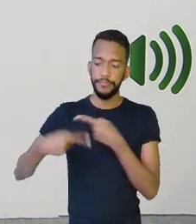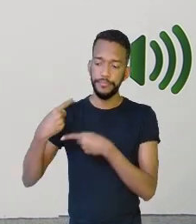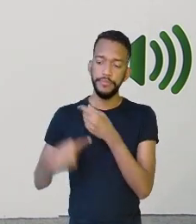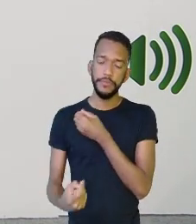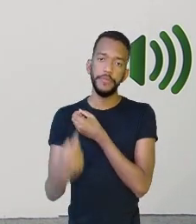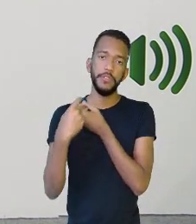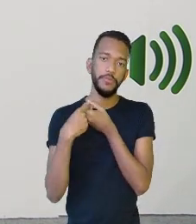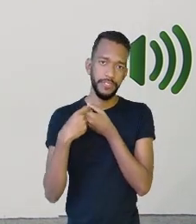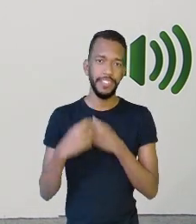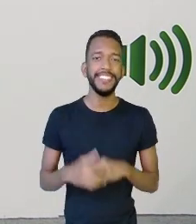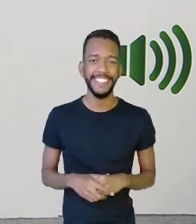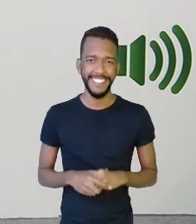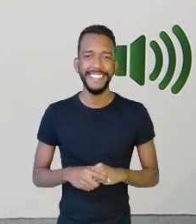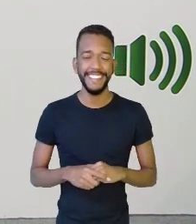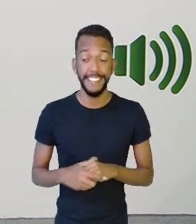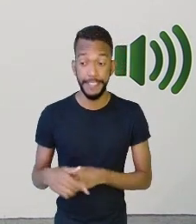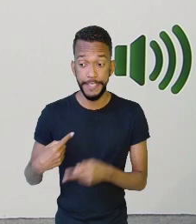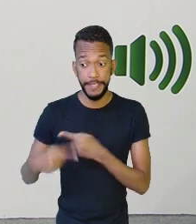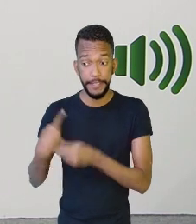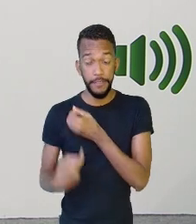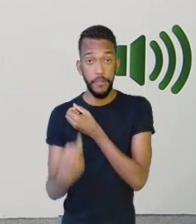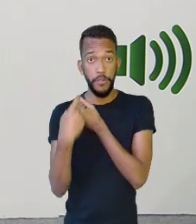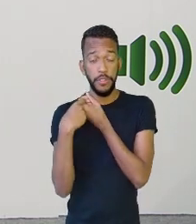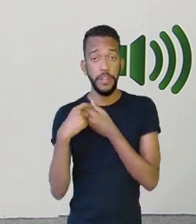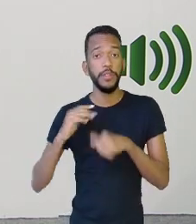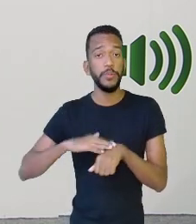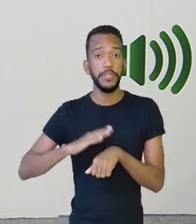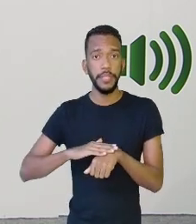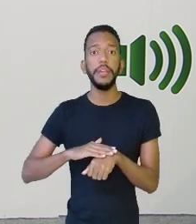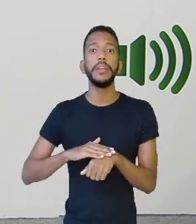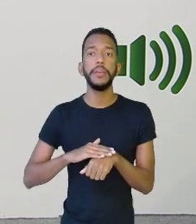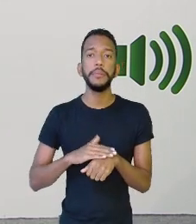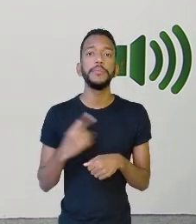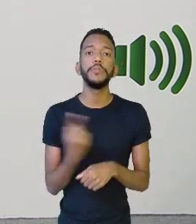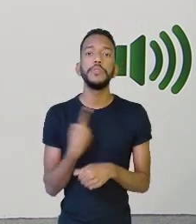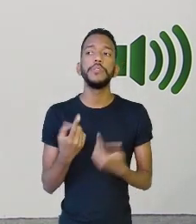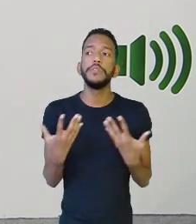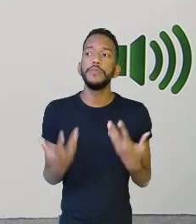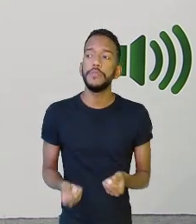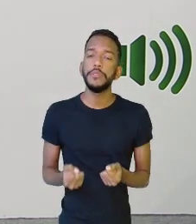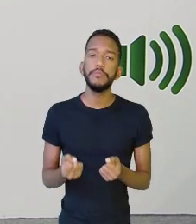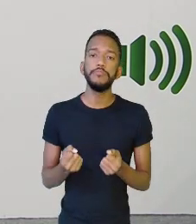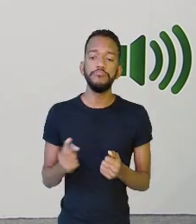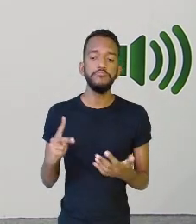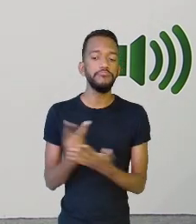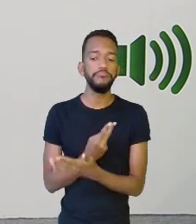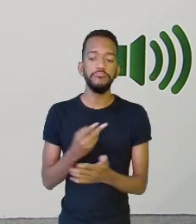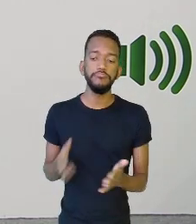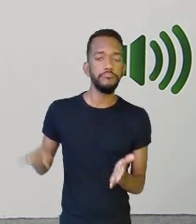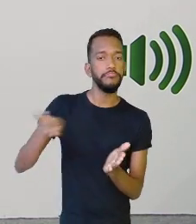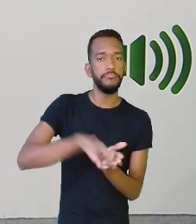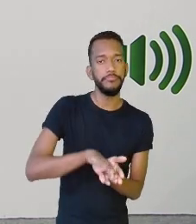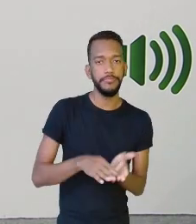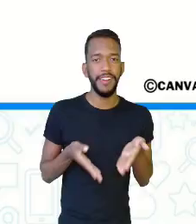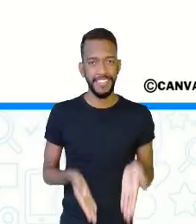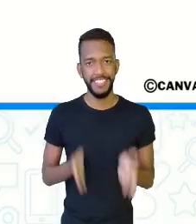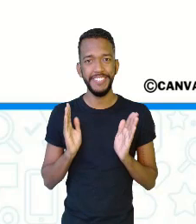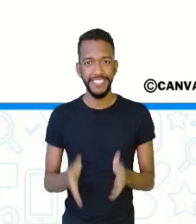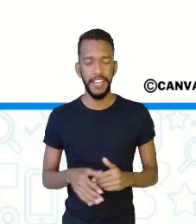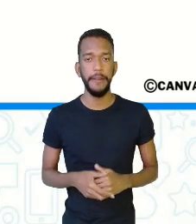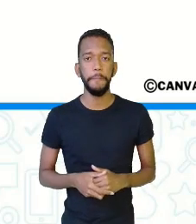vamos voltar no tempo e vamos chegar aqui. Nós